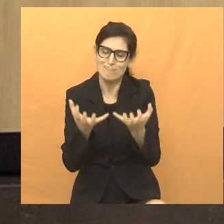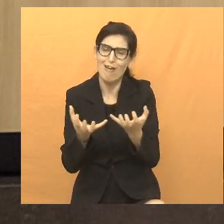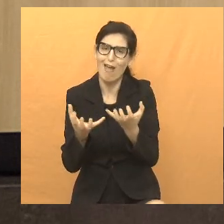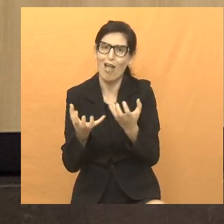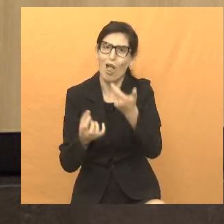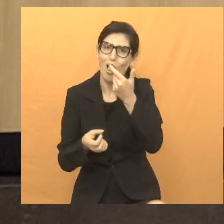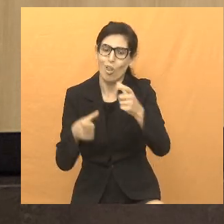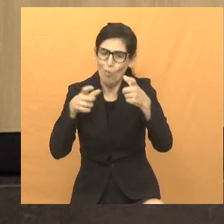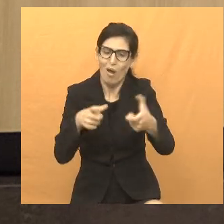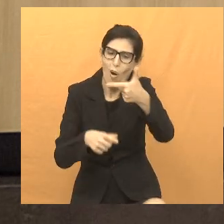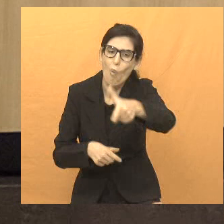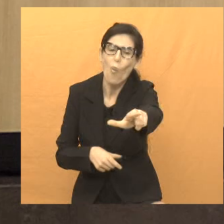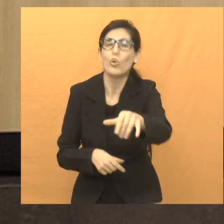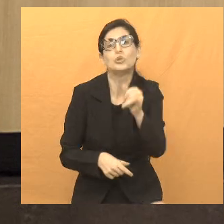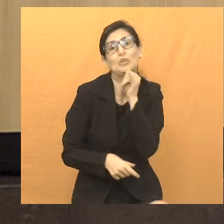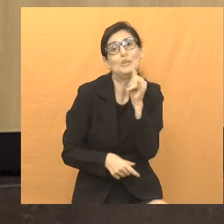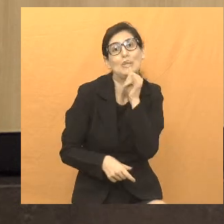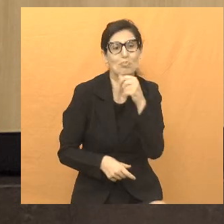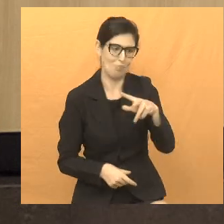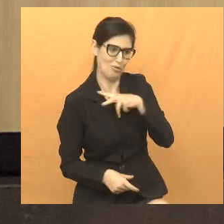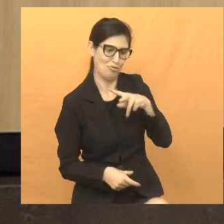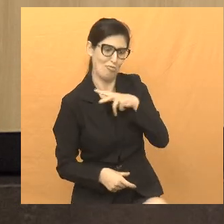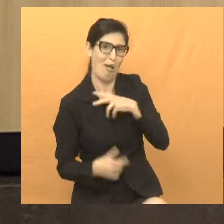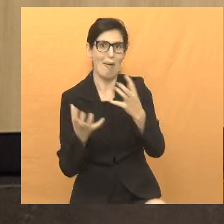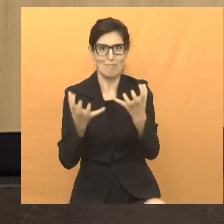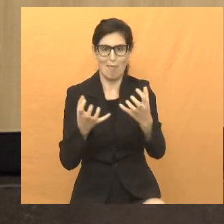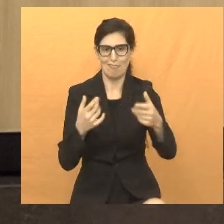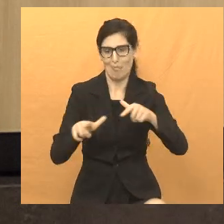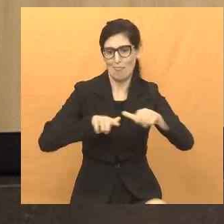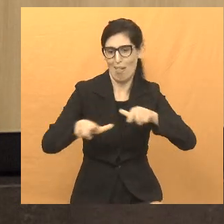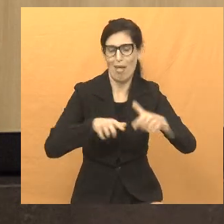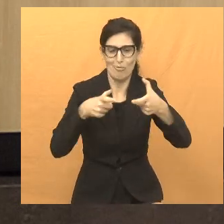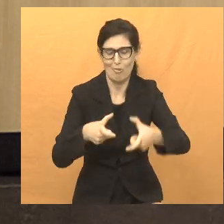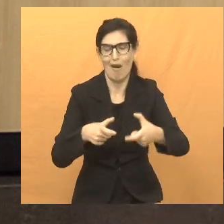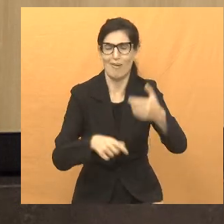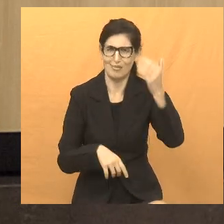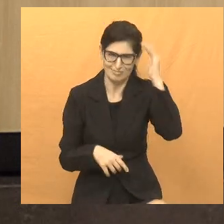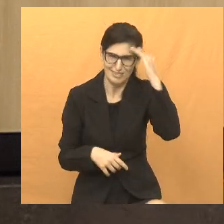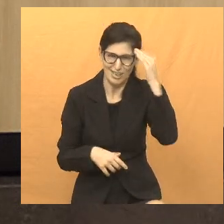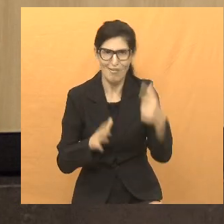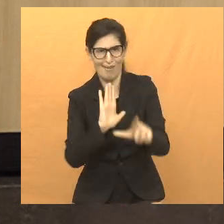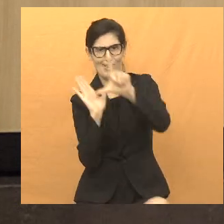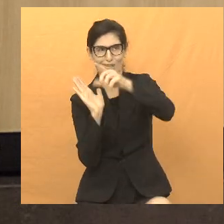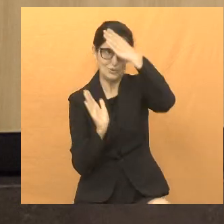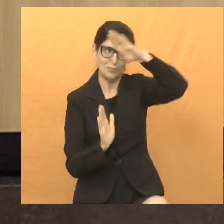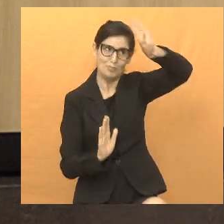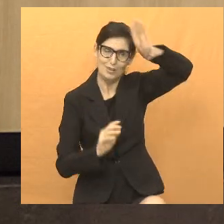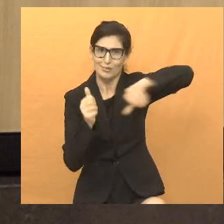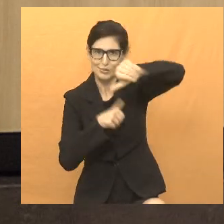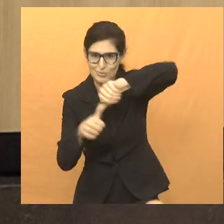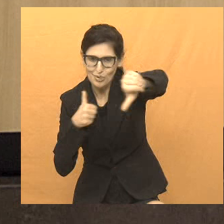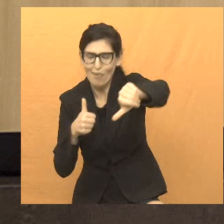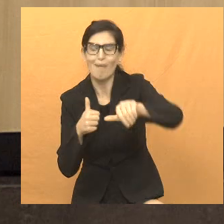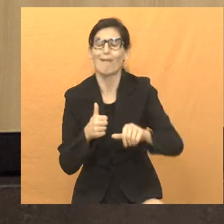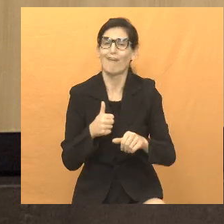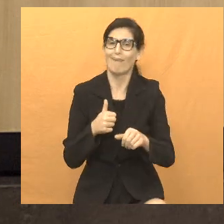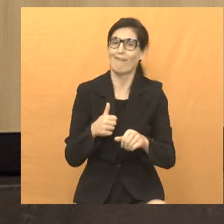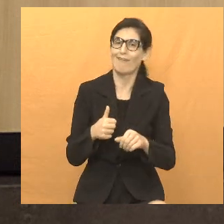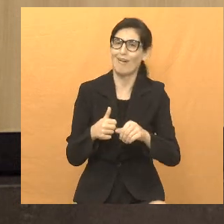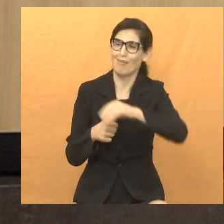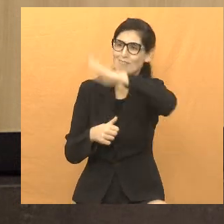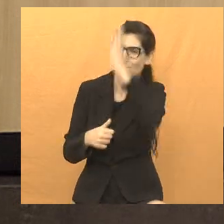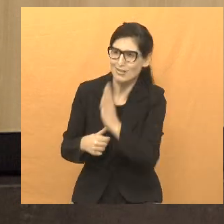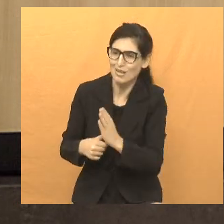gente está pensando e estudando, e vai ser meio que para breve, já está assim a nível de governo mesmo, é a